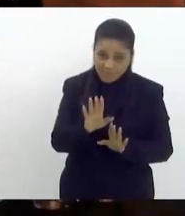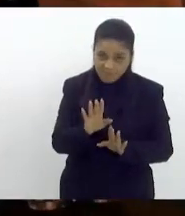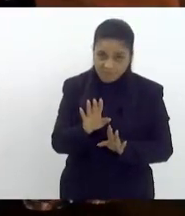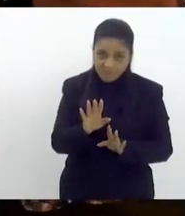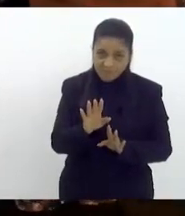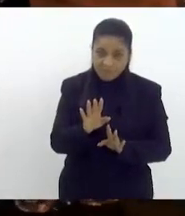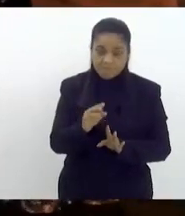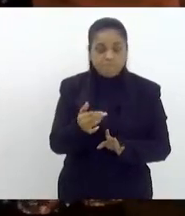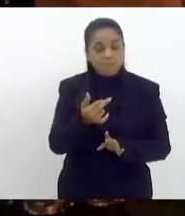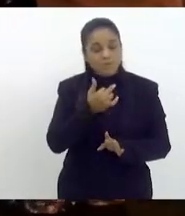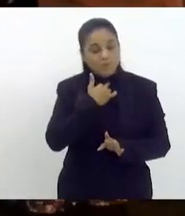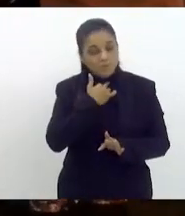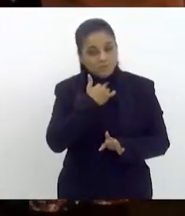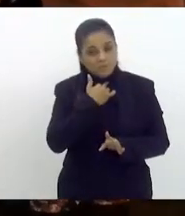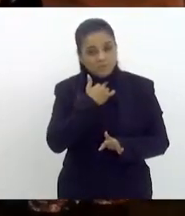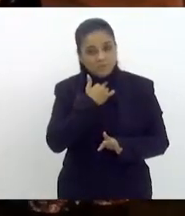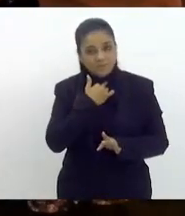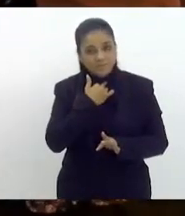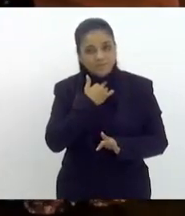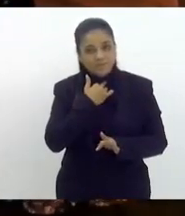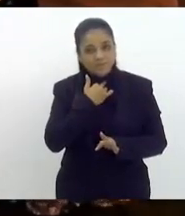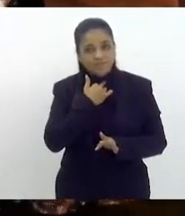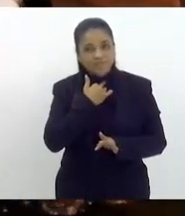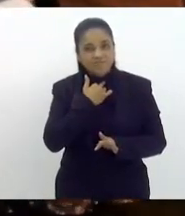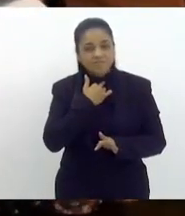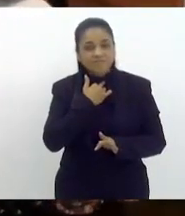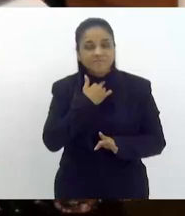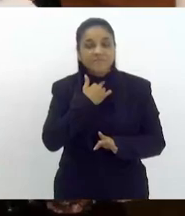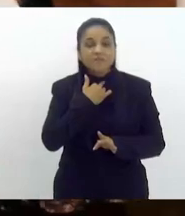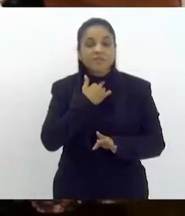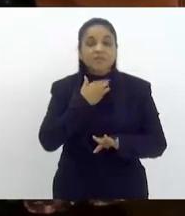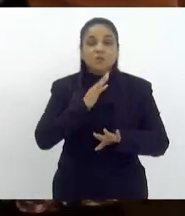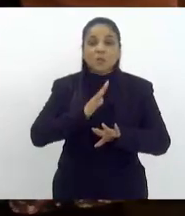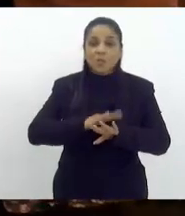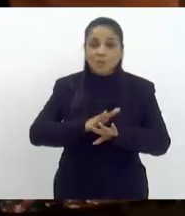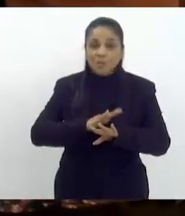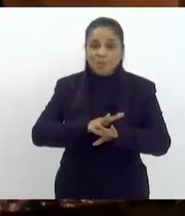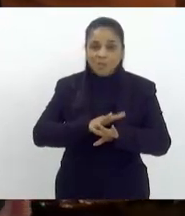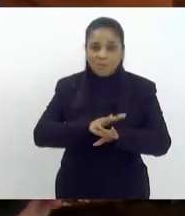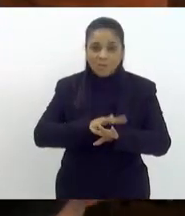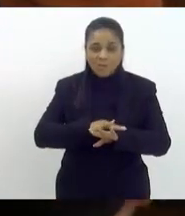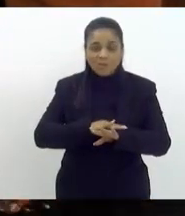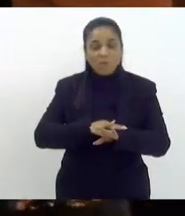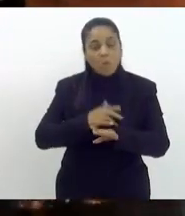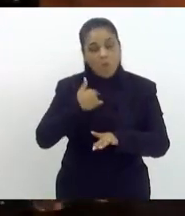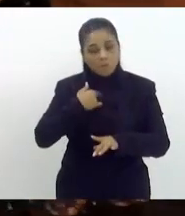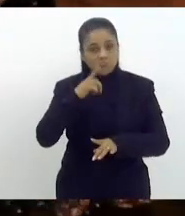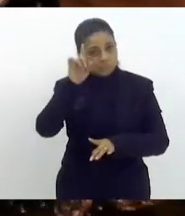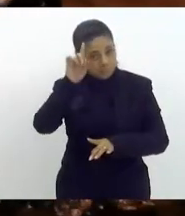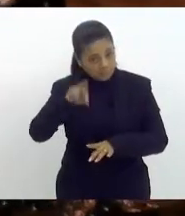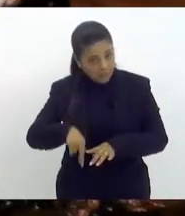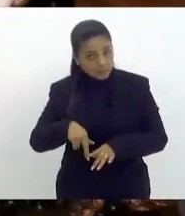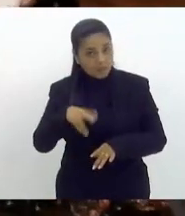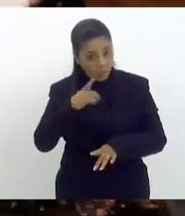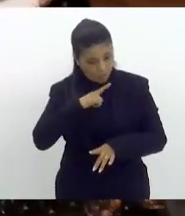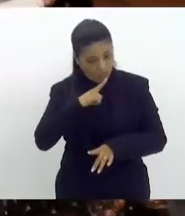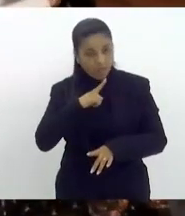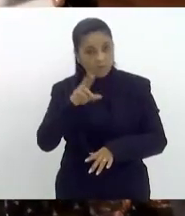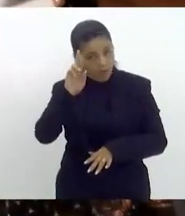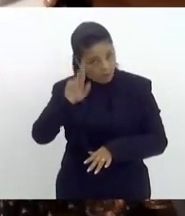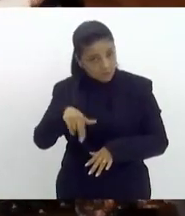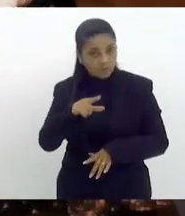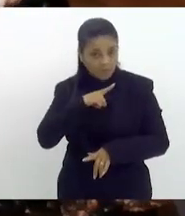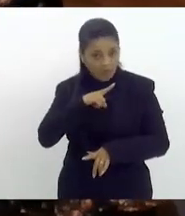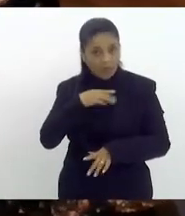não poderia E se fosse e naquele momento tanto eu tenho razão deputado Jorge Felipe que